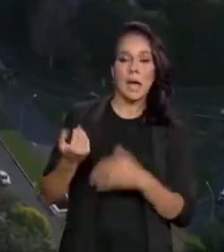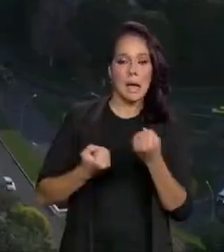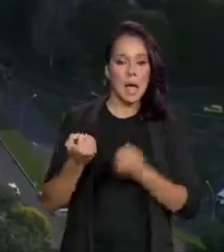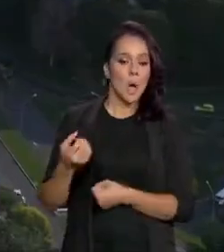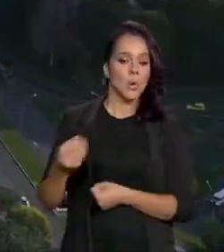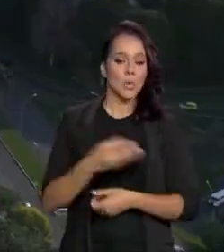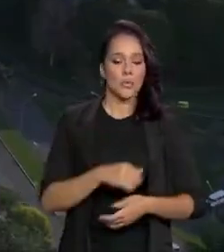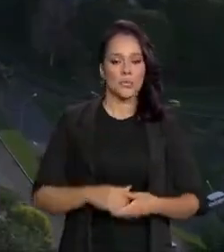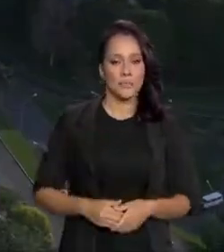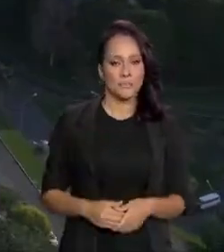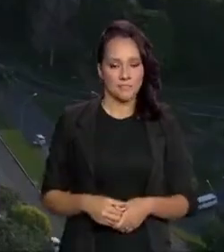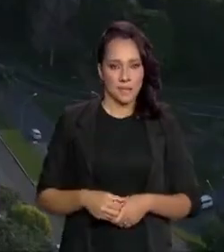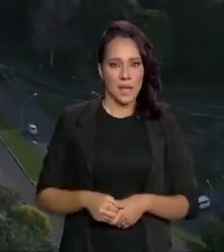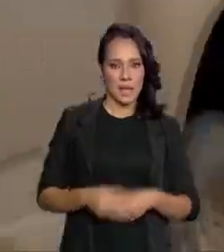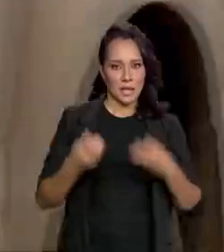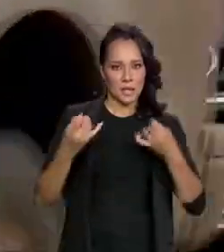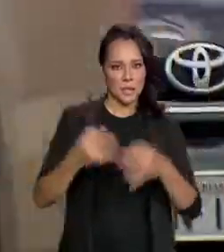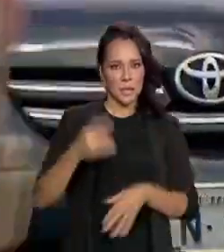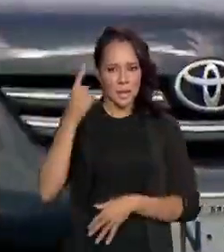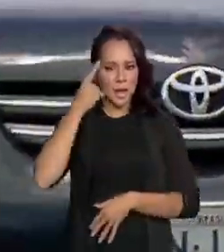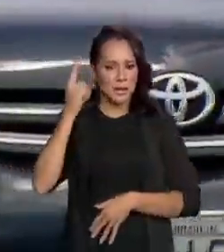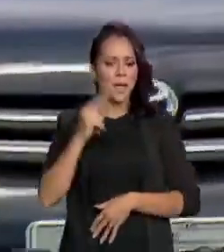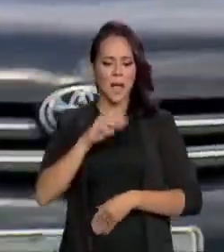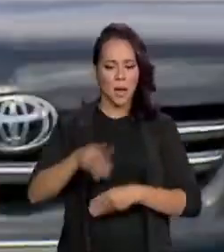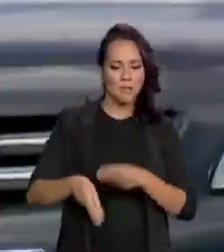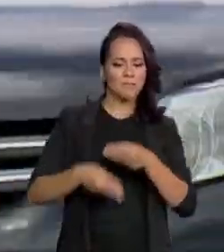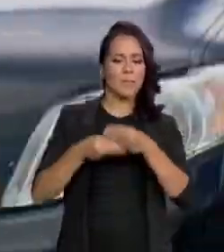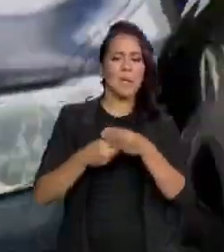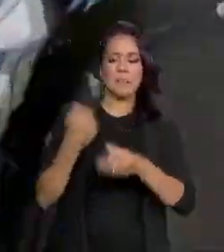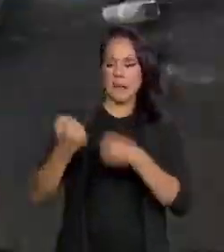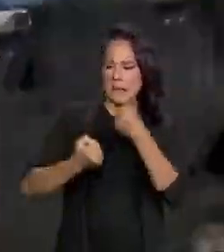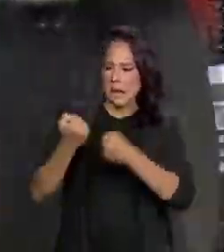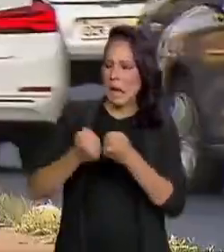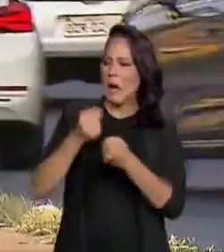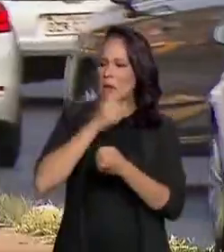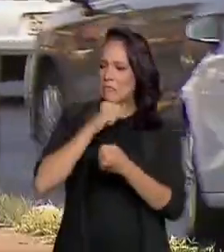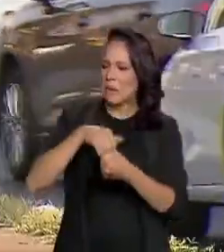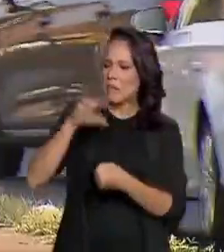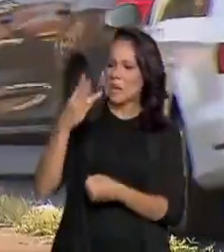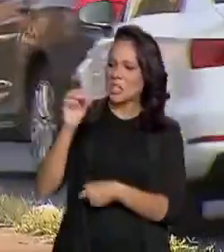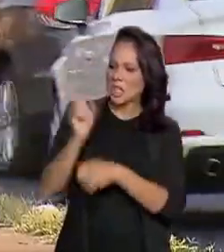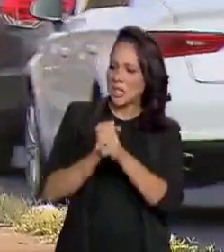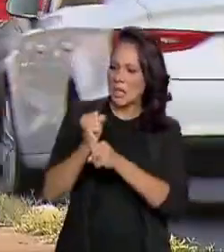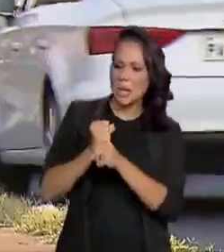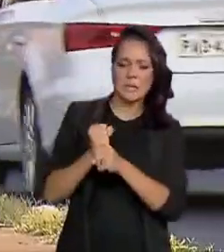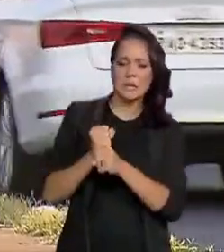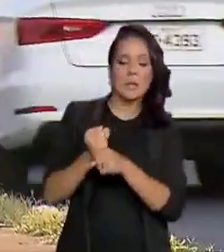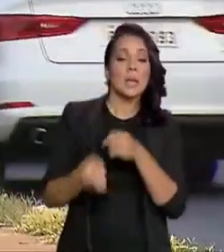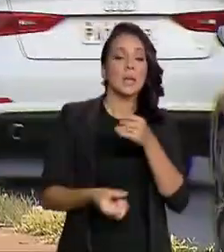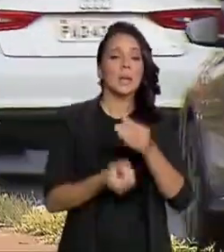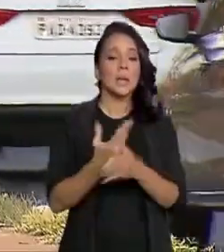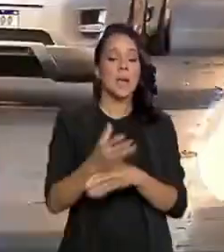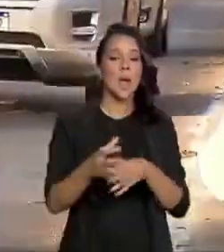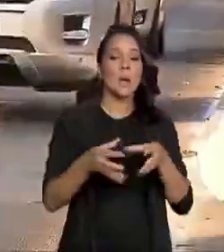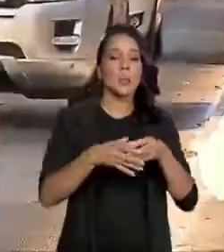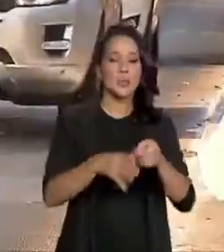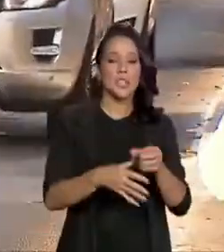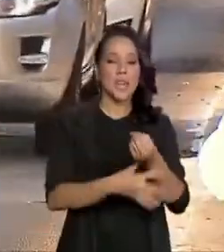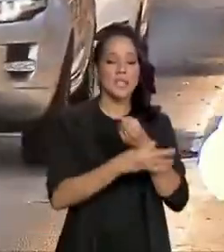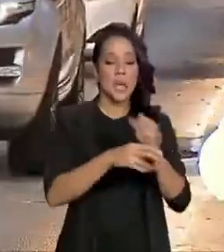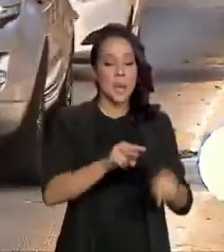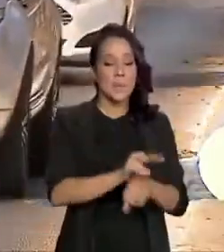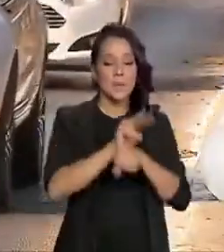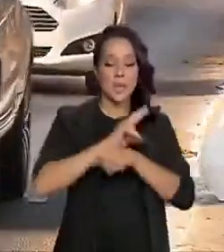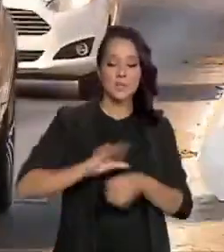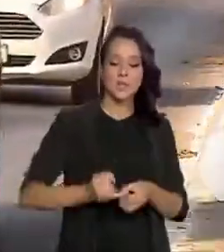de veículos. A ideia é um bônus para você sucatear aquele veículo que tem mais de 30 anos, você criar um fundo garantidor para dar crédito